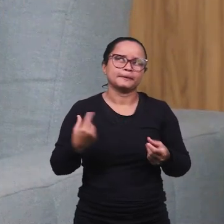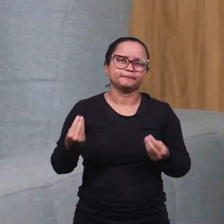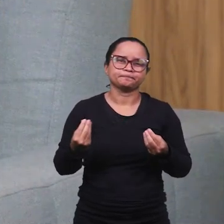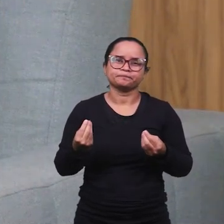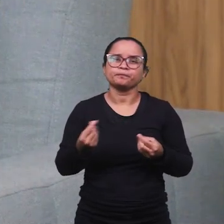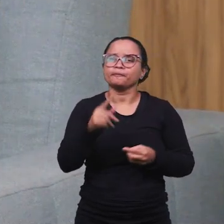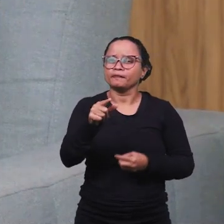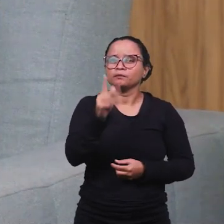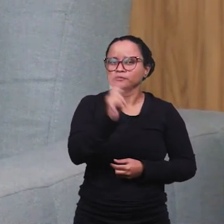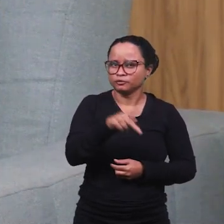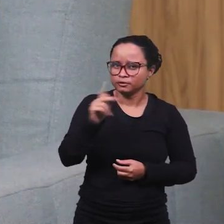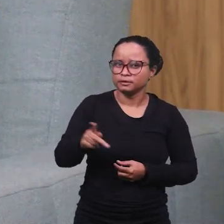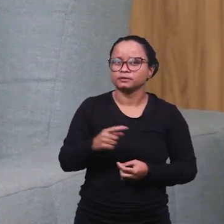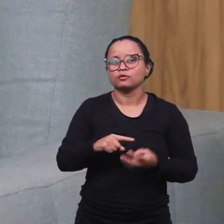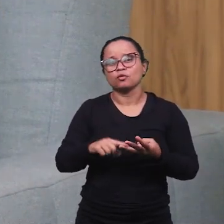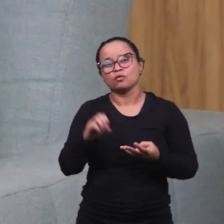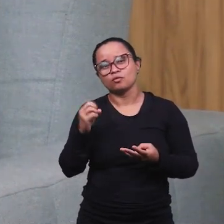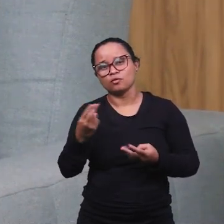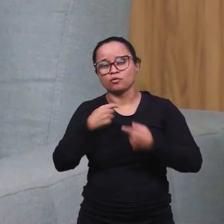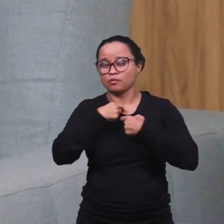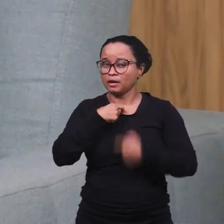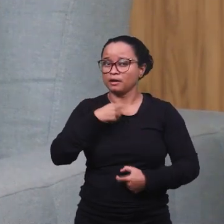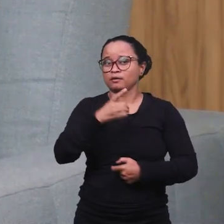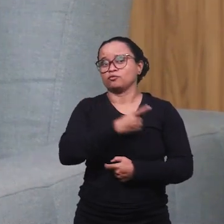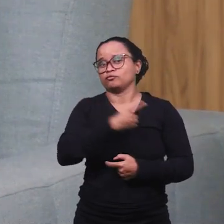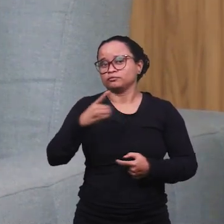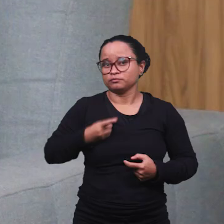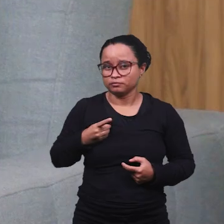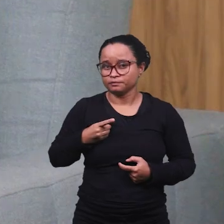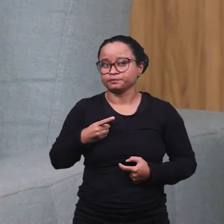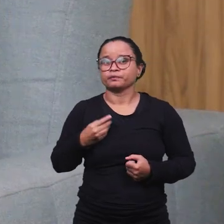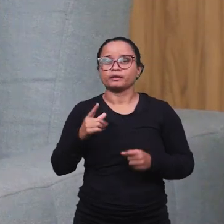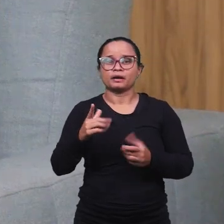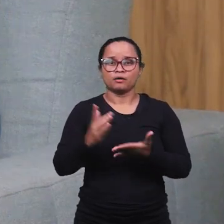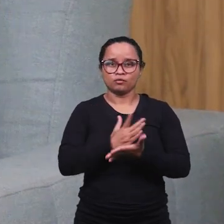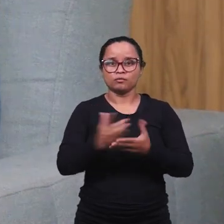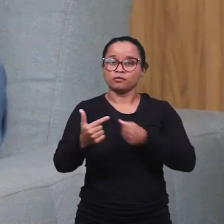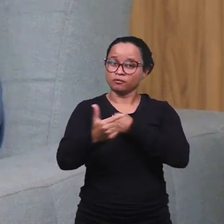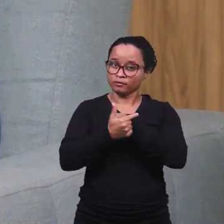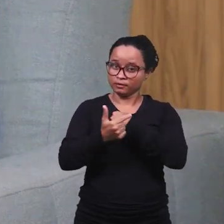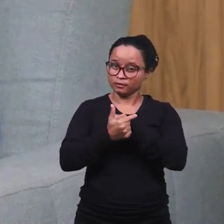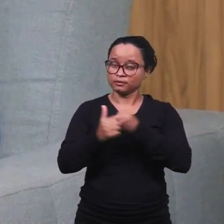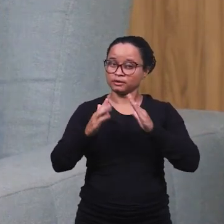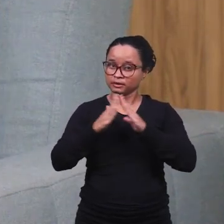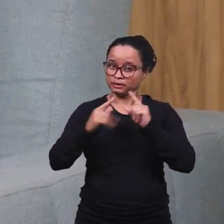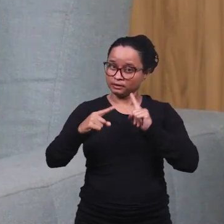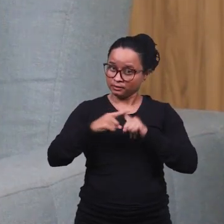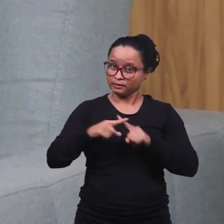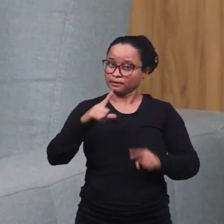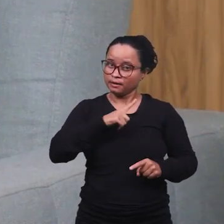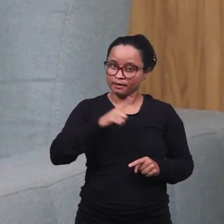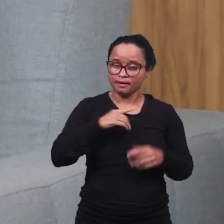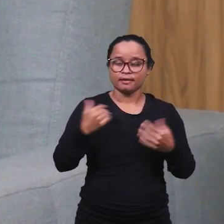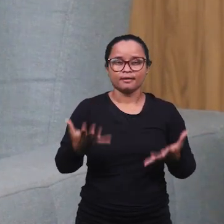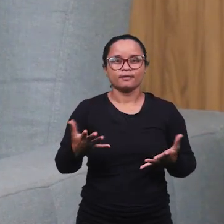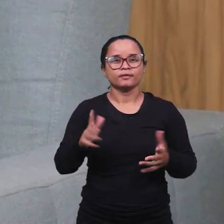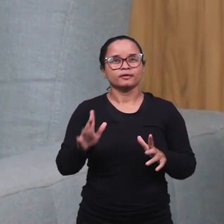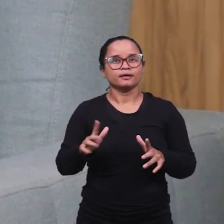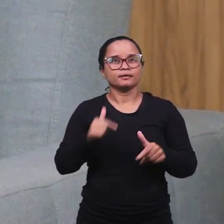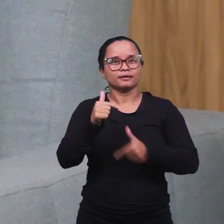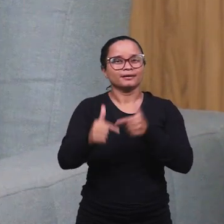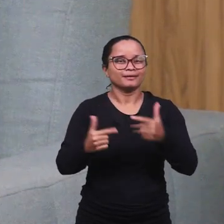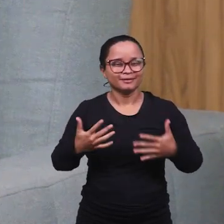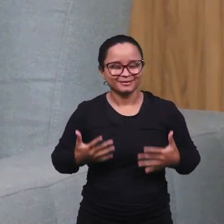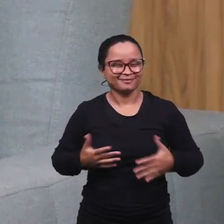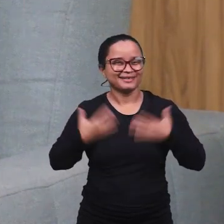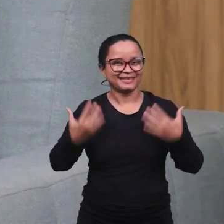você é professora, ou você é um obreiro, um diácono, tem alguma função na igreja, que